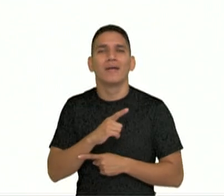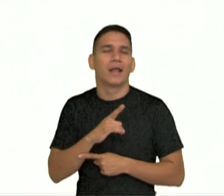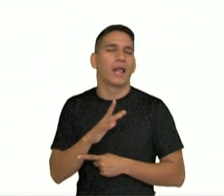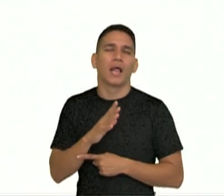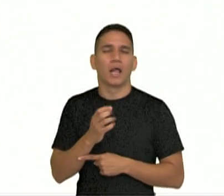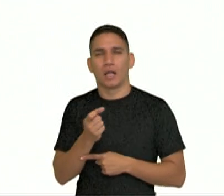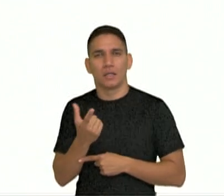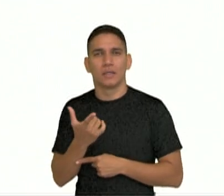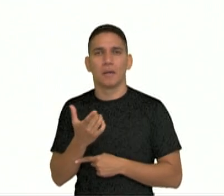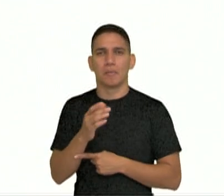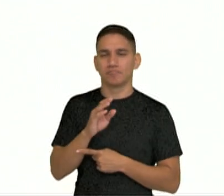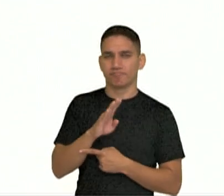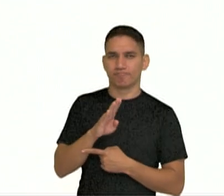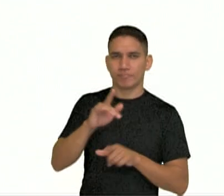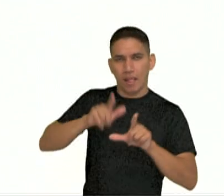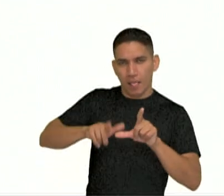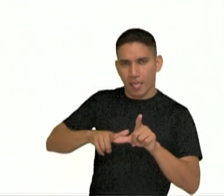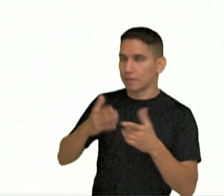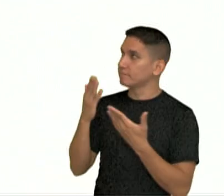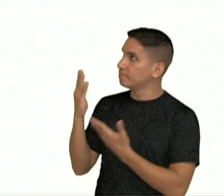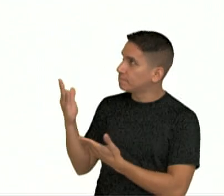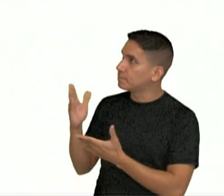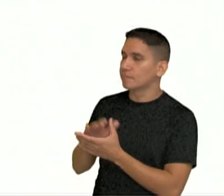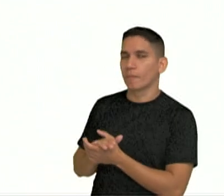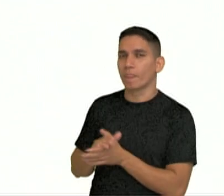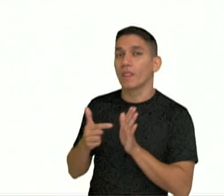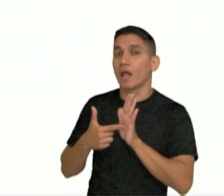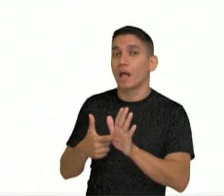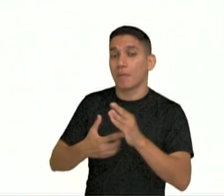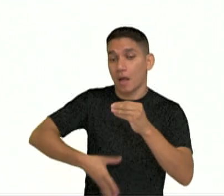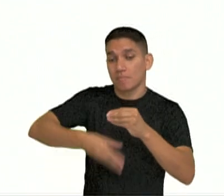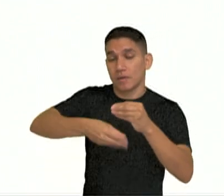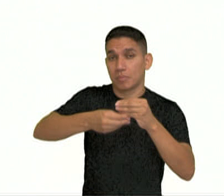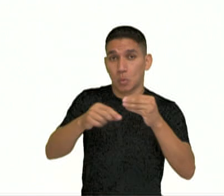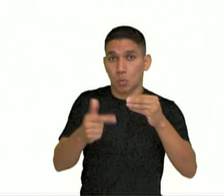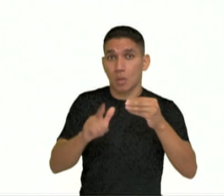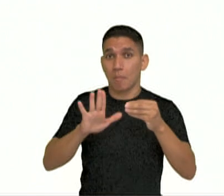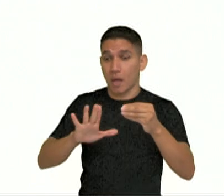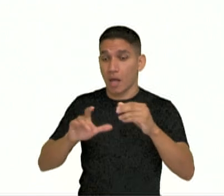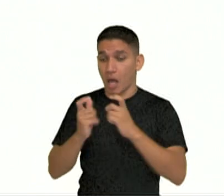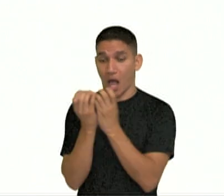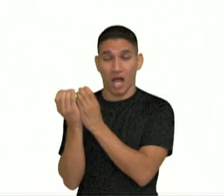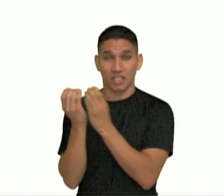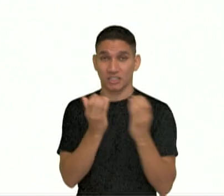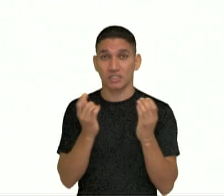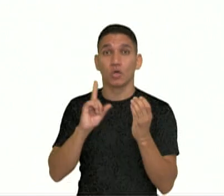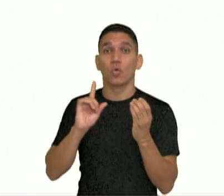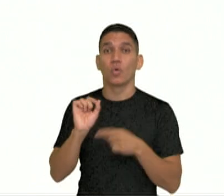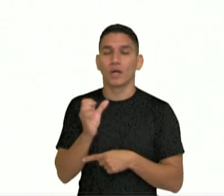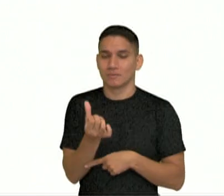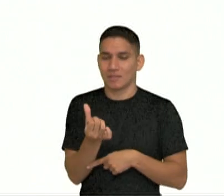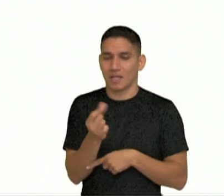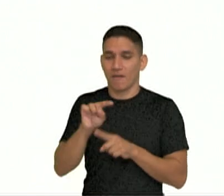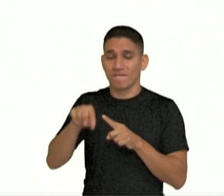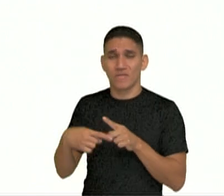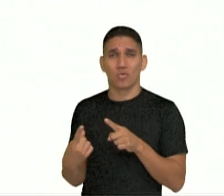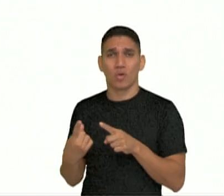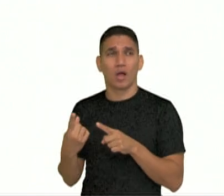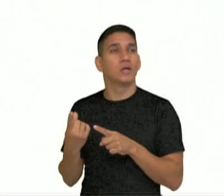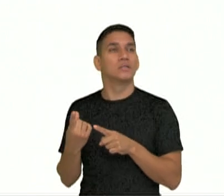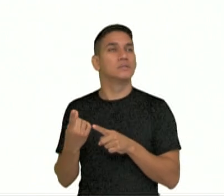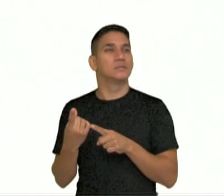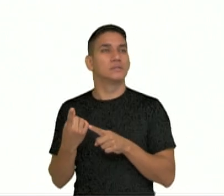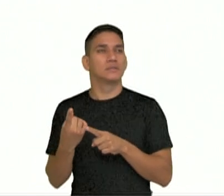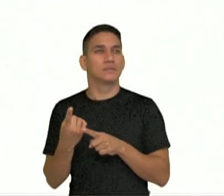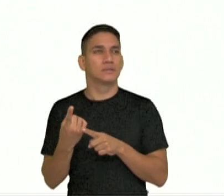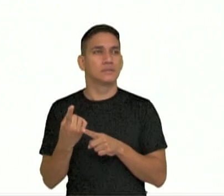Azinho, Bzinho, Bzinho não apresentam alelos aditivos e têm espigas com 6,6 centímetros de comprimento. Qual é a contribuição